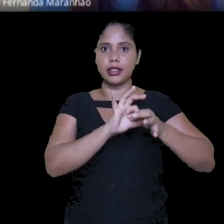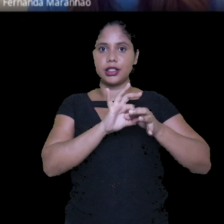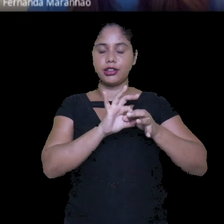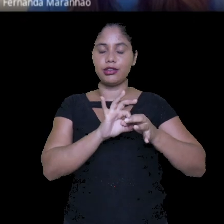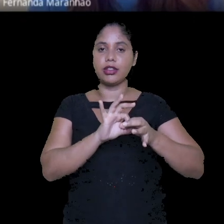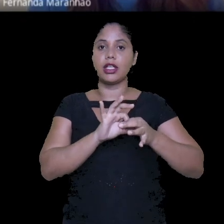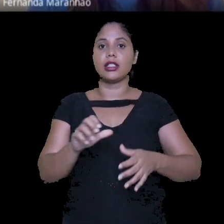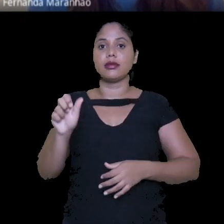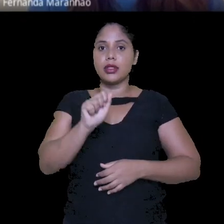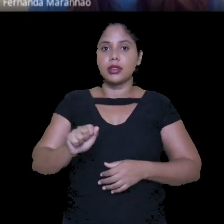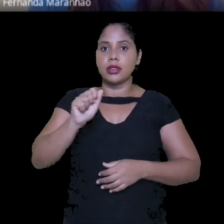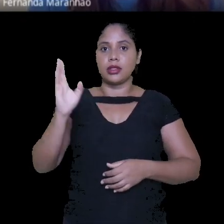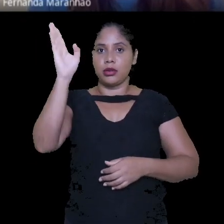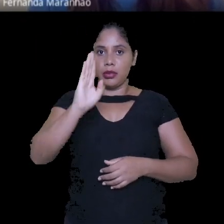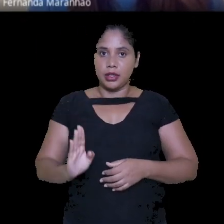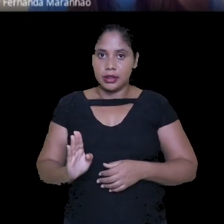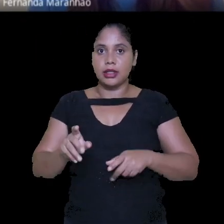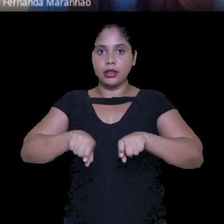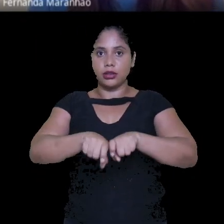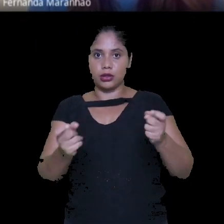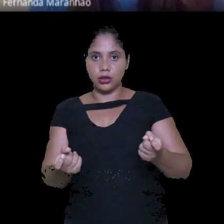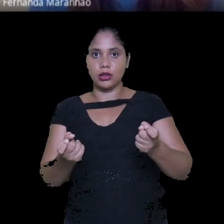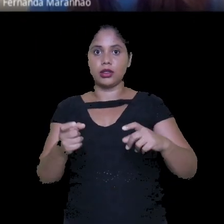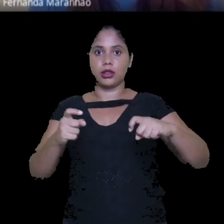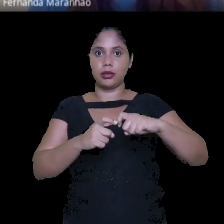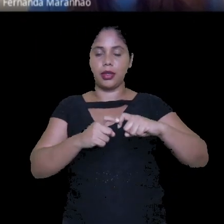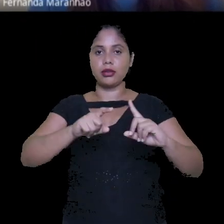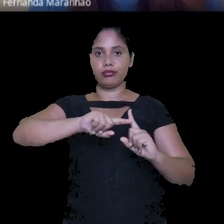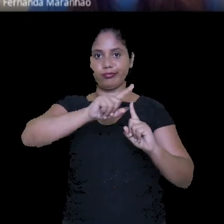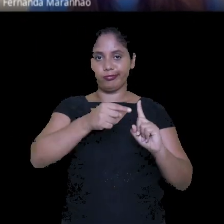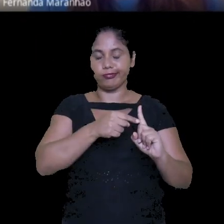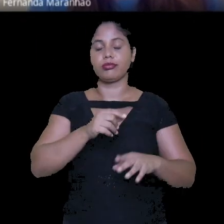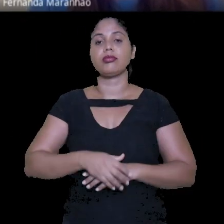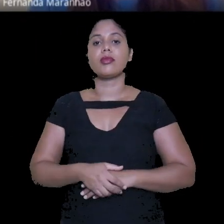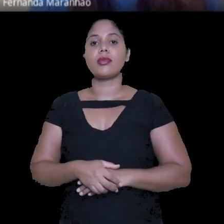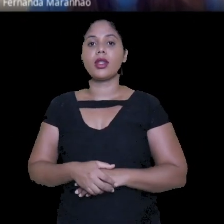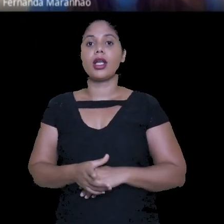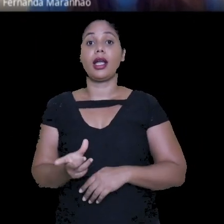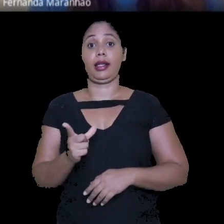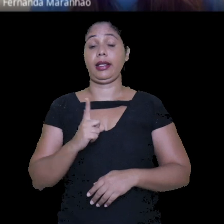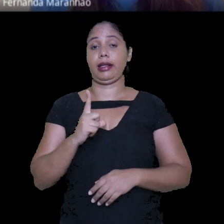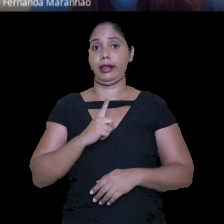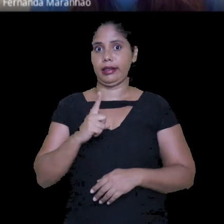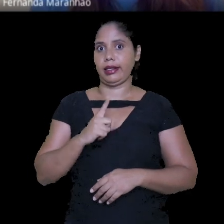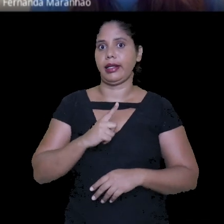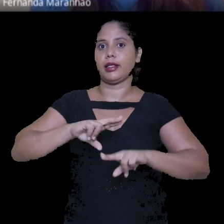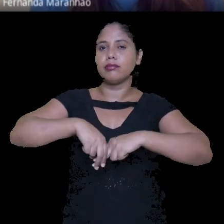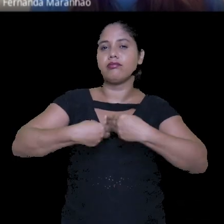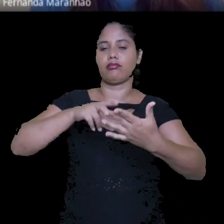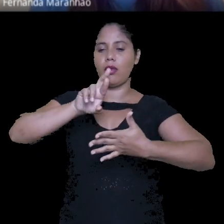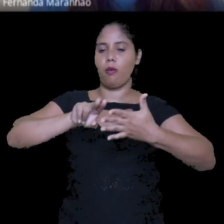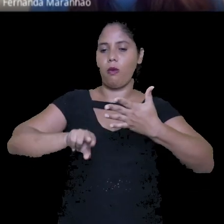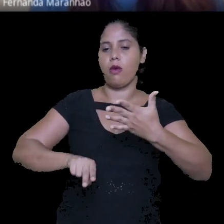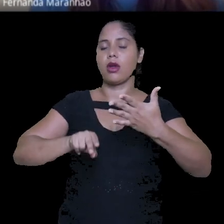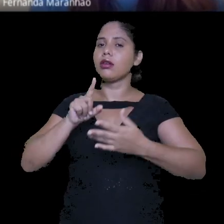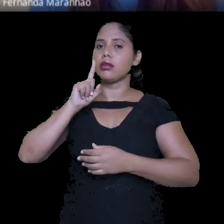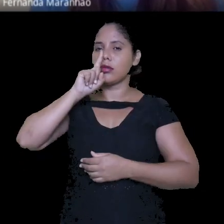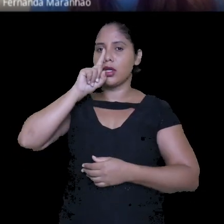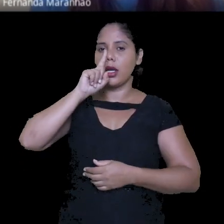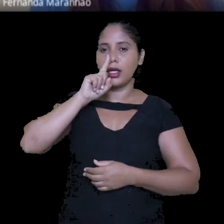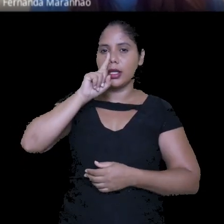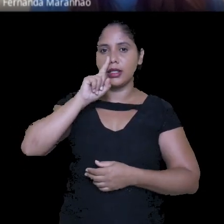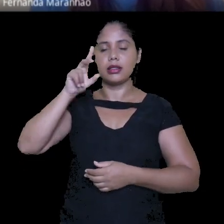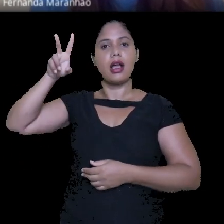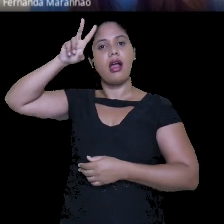de risco considerados alto risco, colocam o paciente como alto risco e indicariam, mesmo sem o